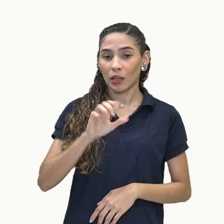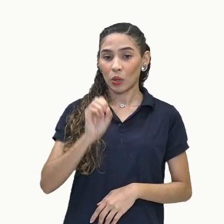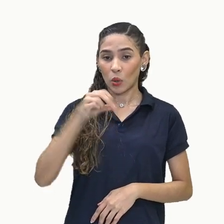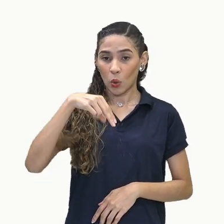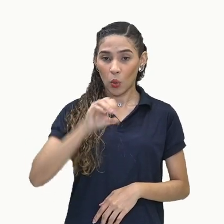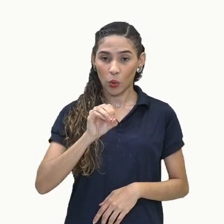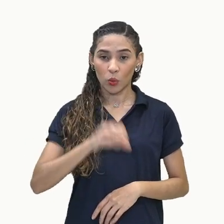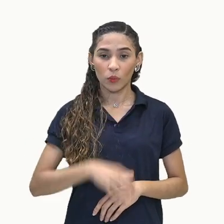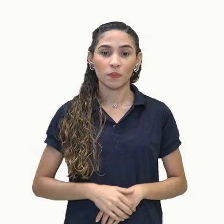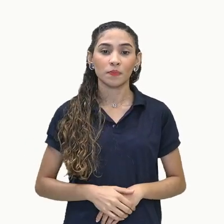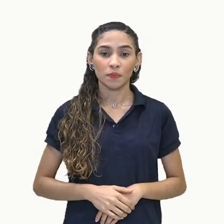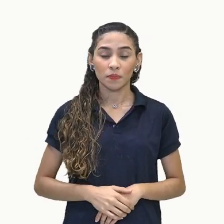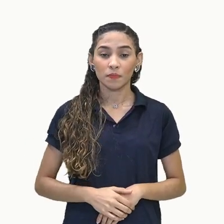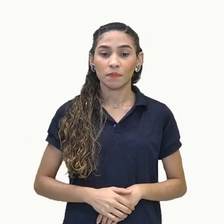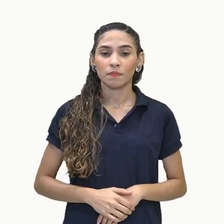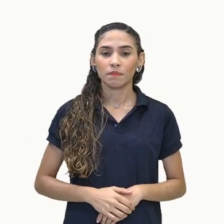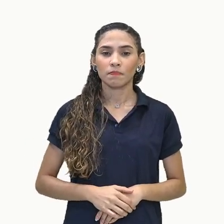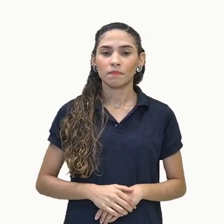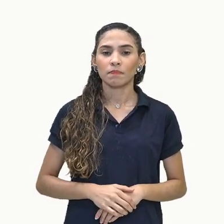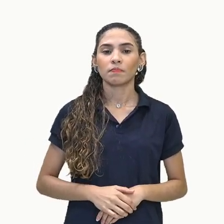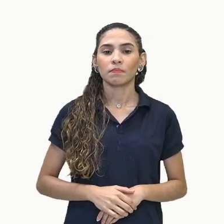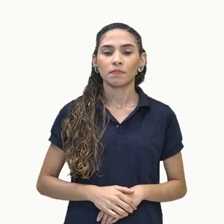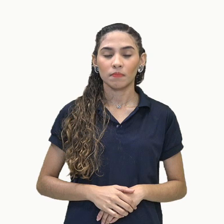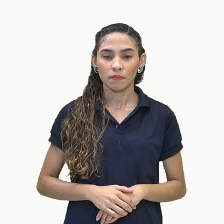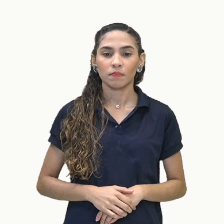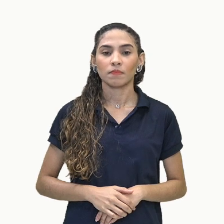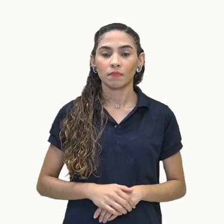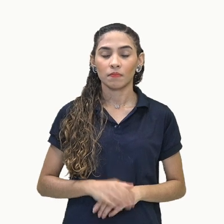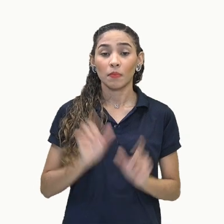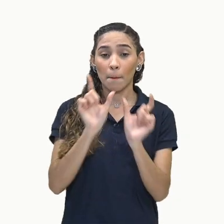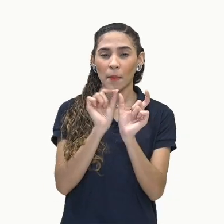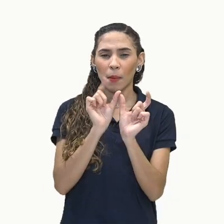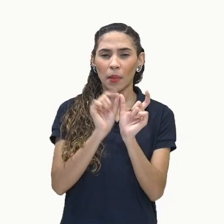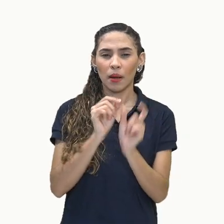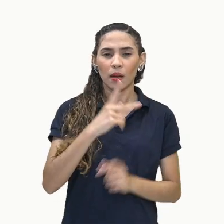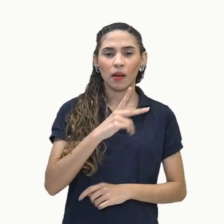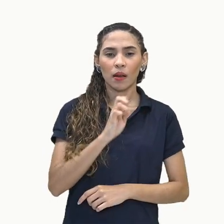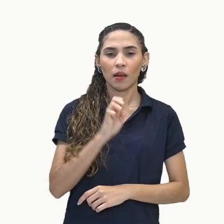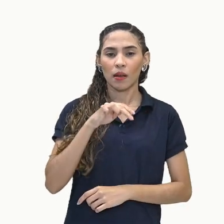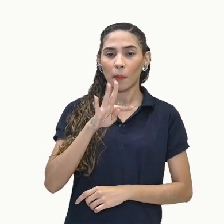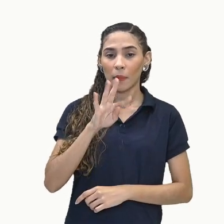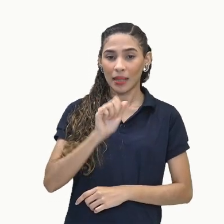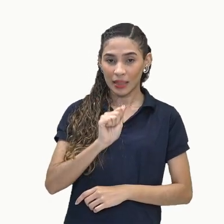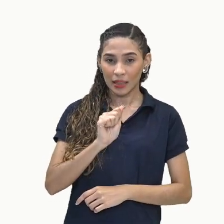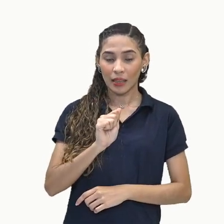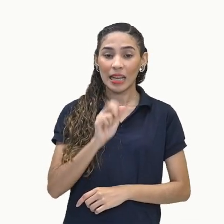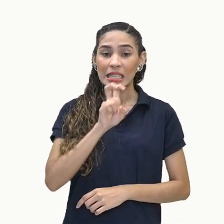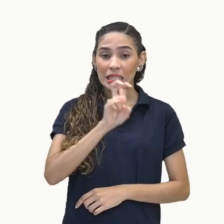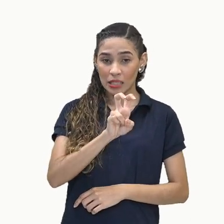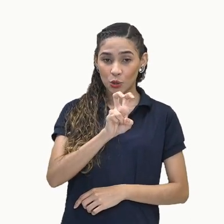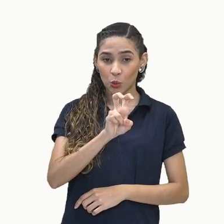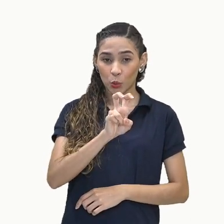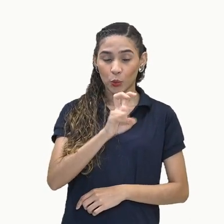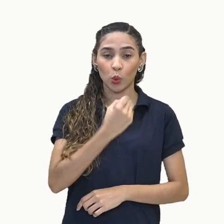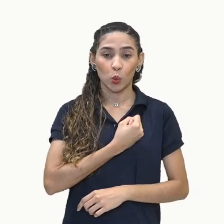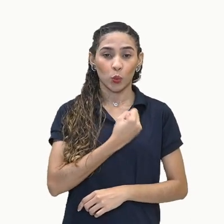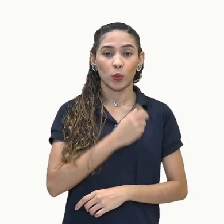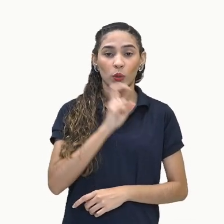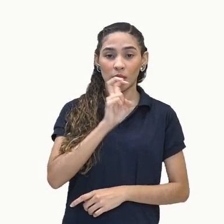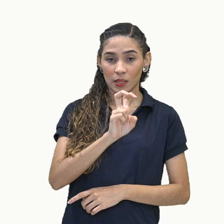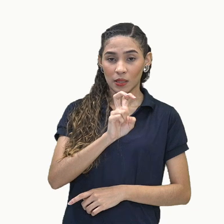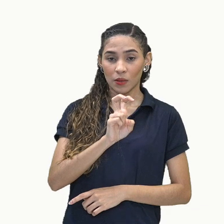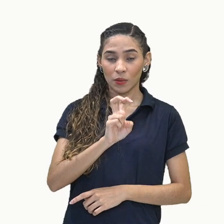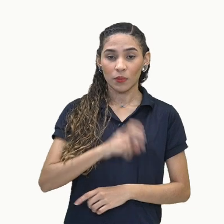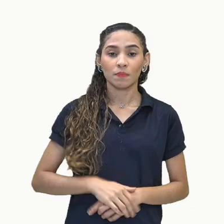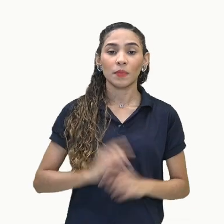aí o nosso prefixo penta, que vem de 5. É o nosso polígono com